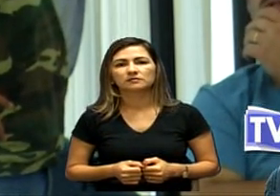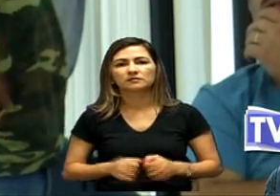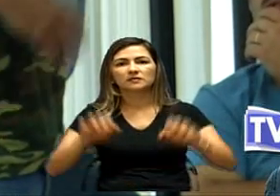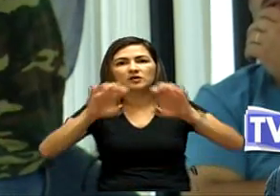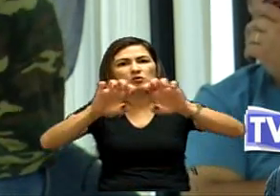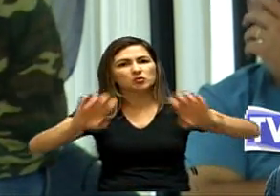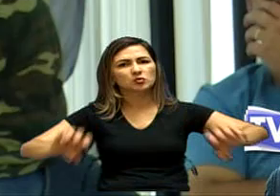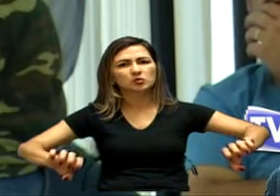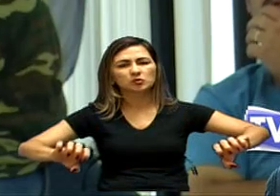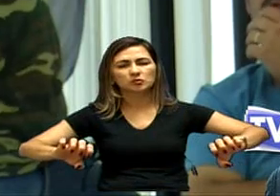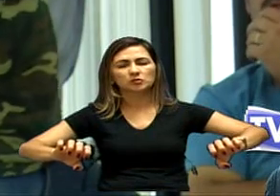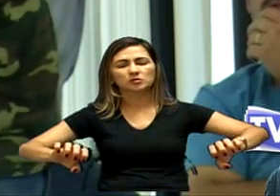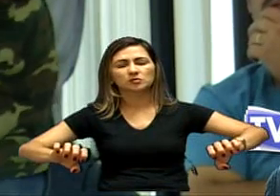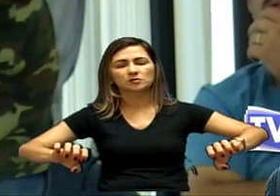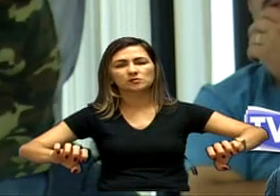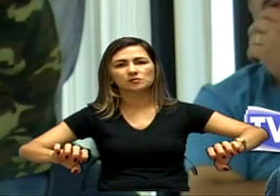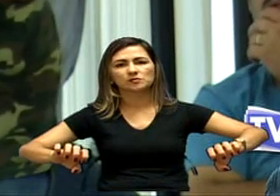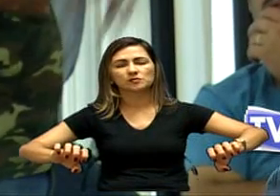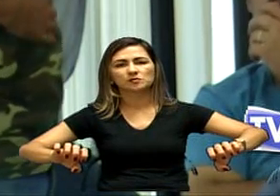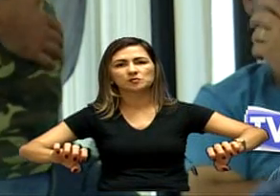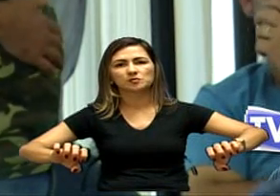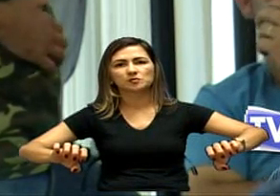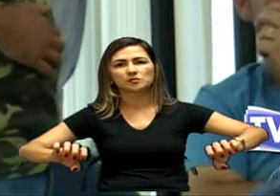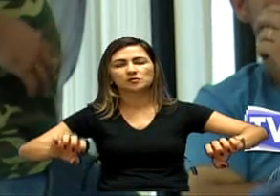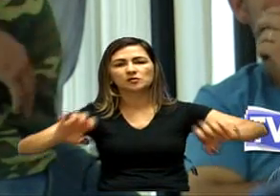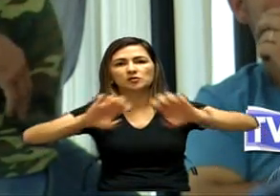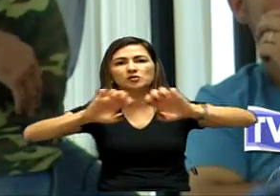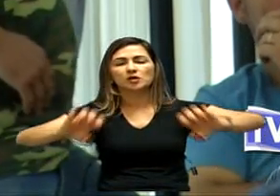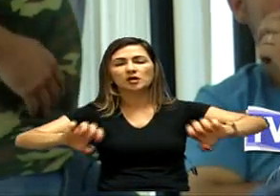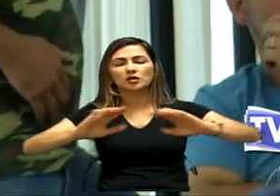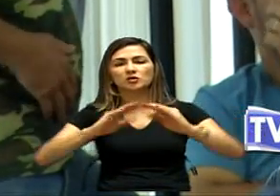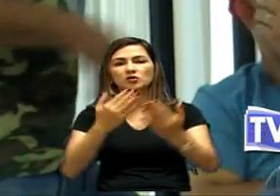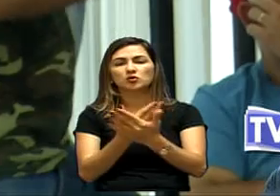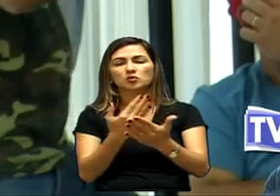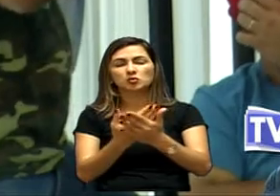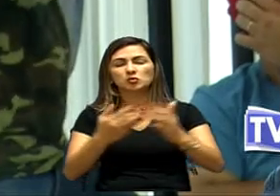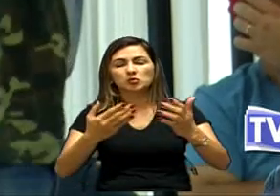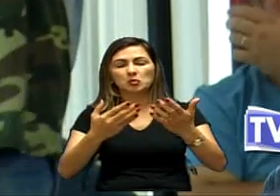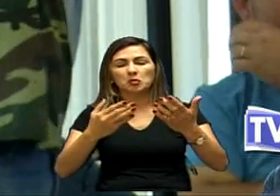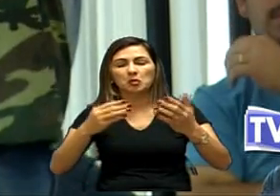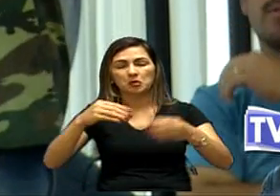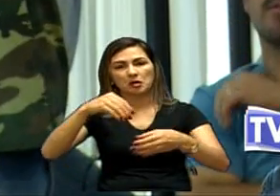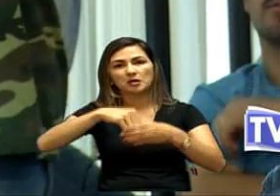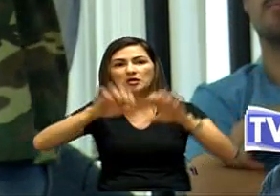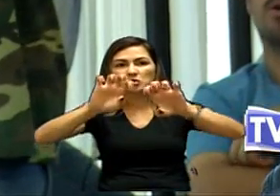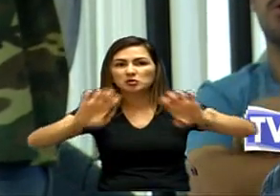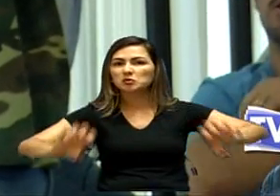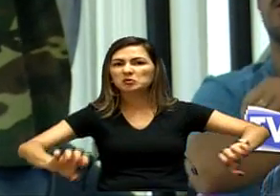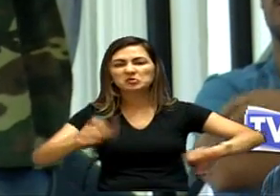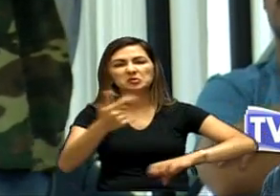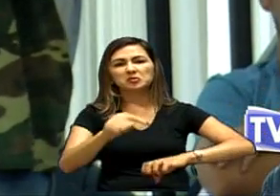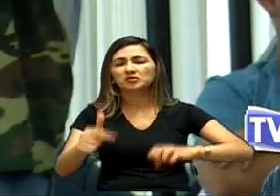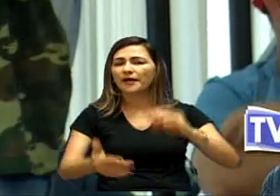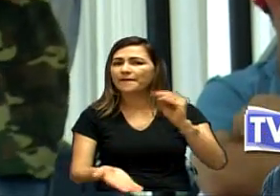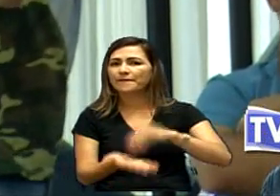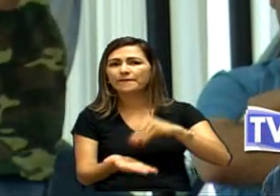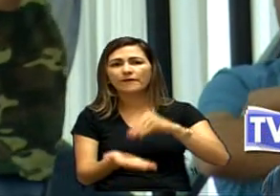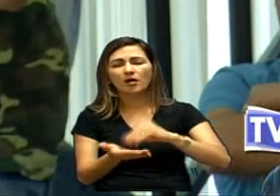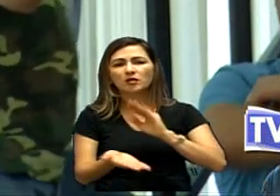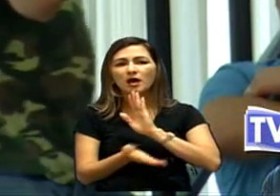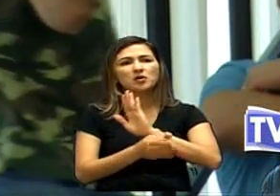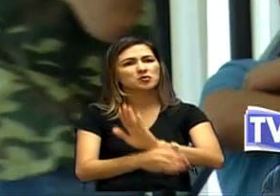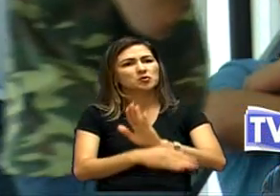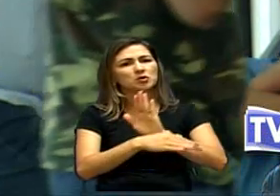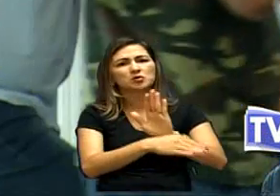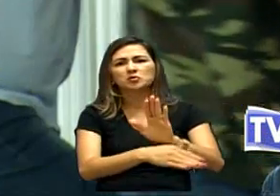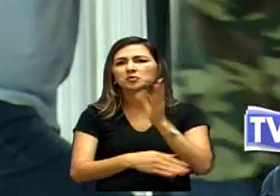estruturas nas unidades e nas escolas para atender essa criança, né? Então, eu acho que a gente precisa andar à frente. A gente tem